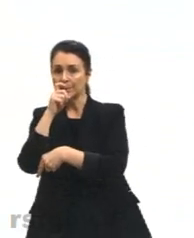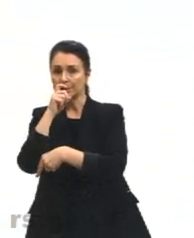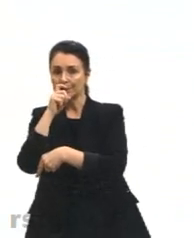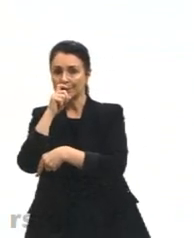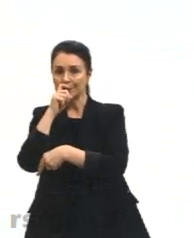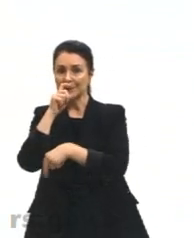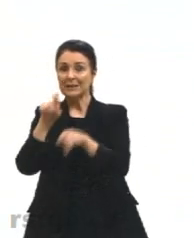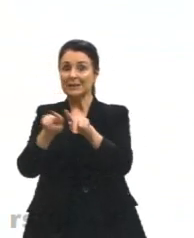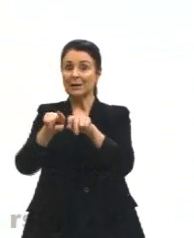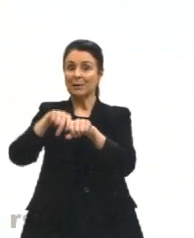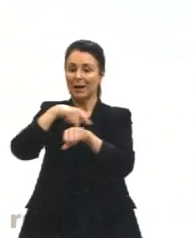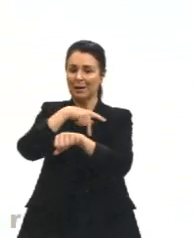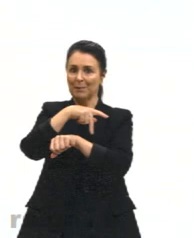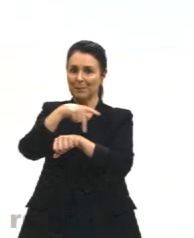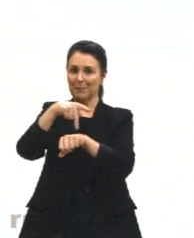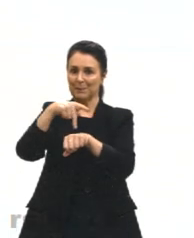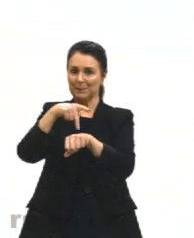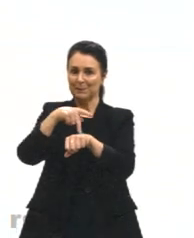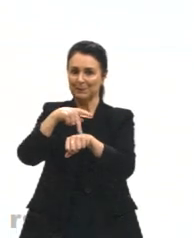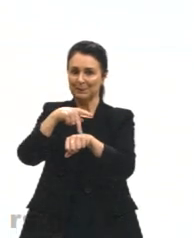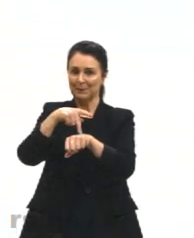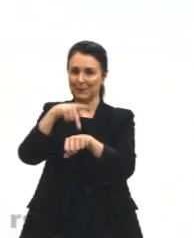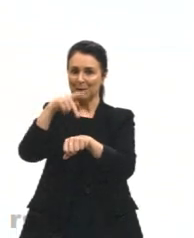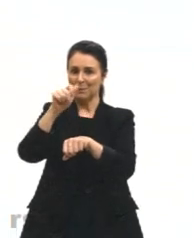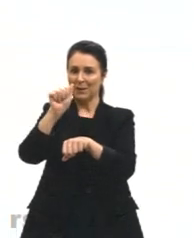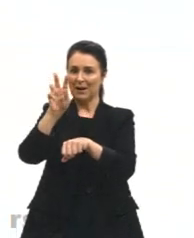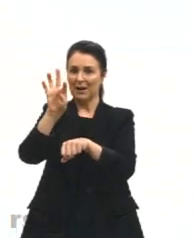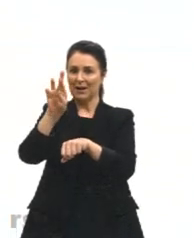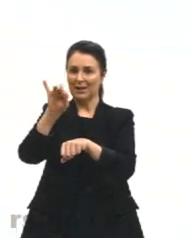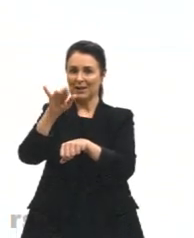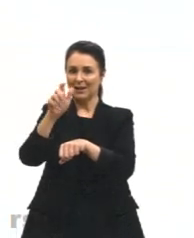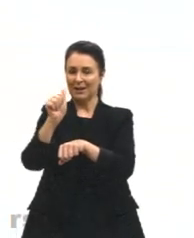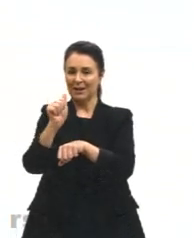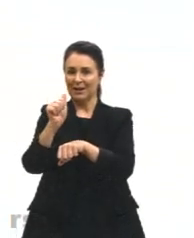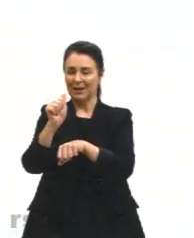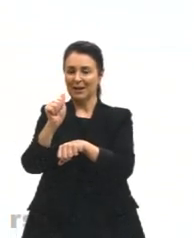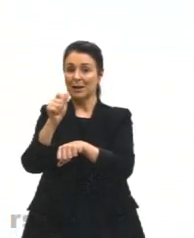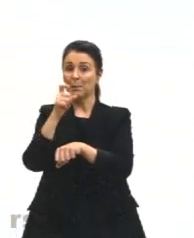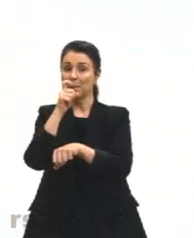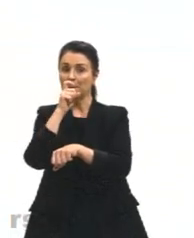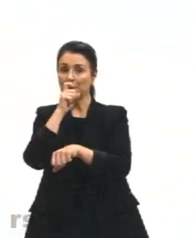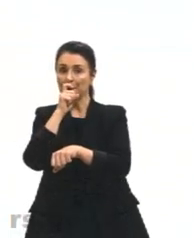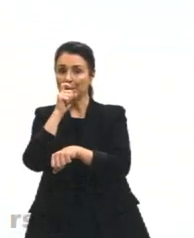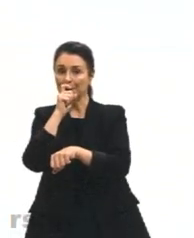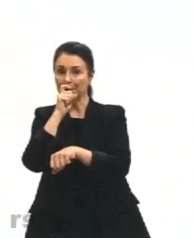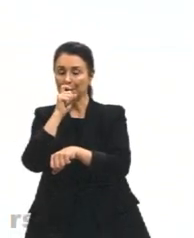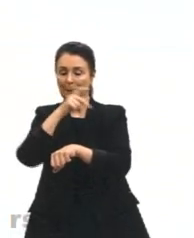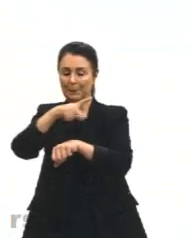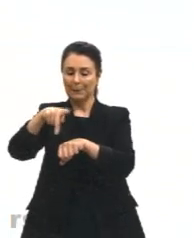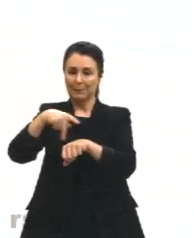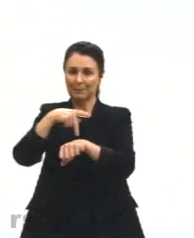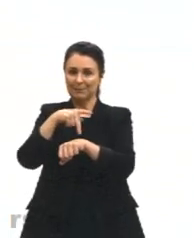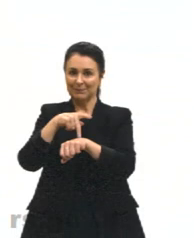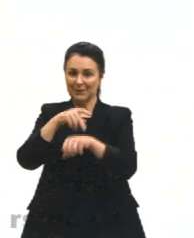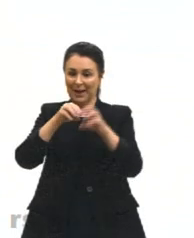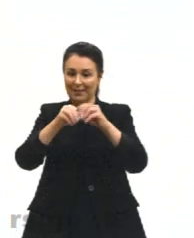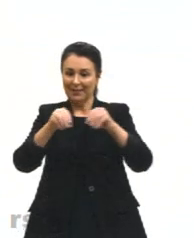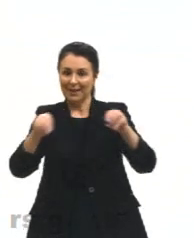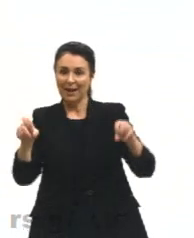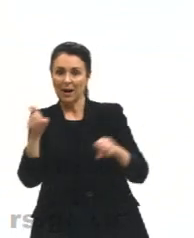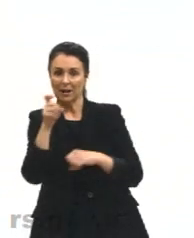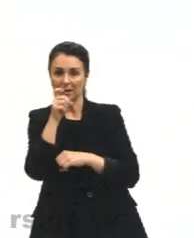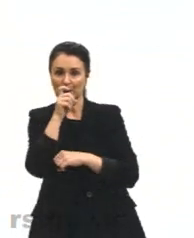Pátria a terra que pertence ao Pai são duas das palavras latinas da família de